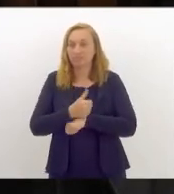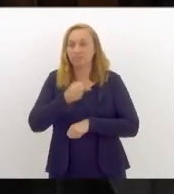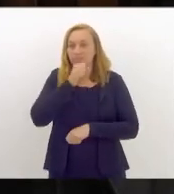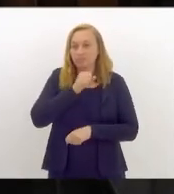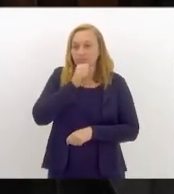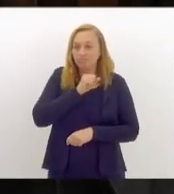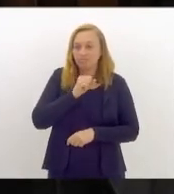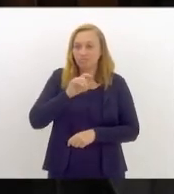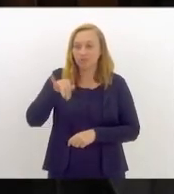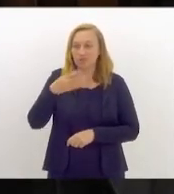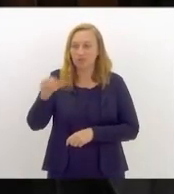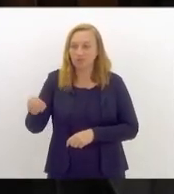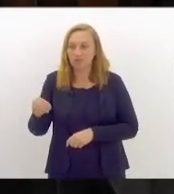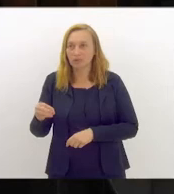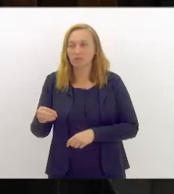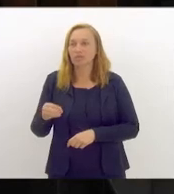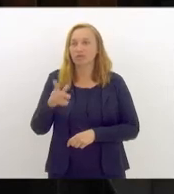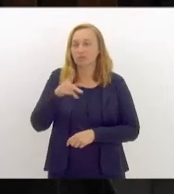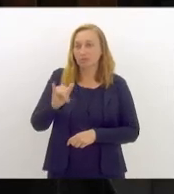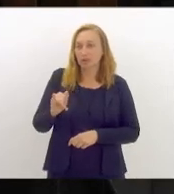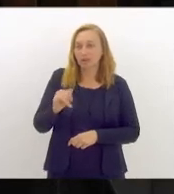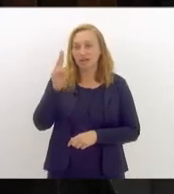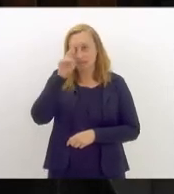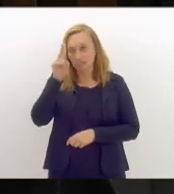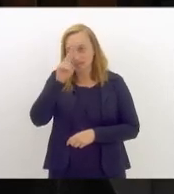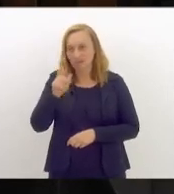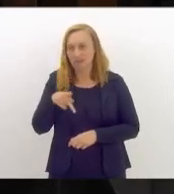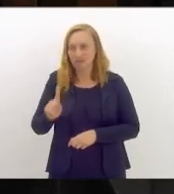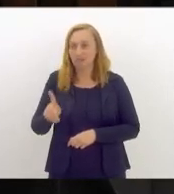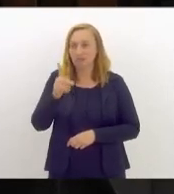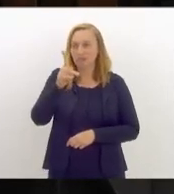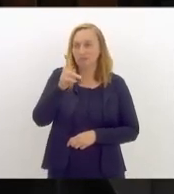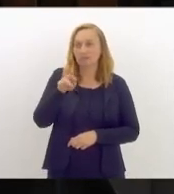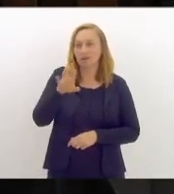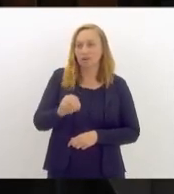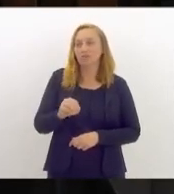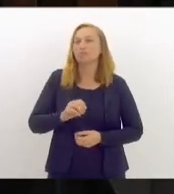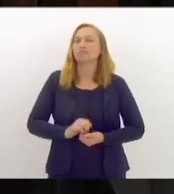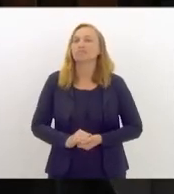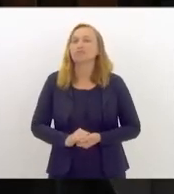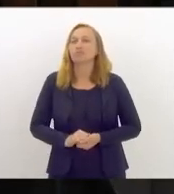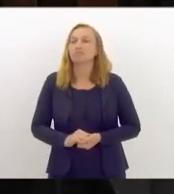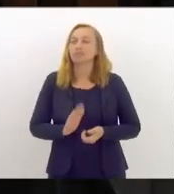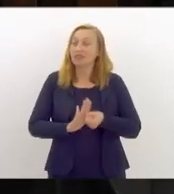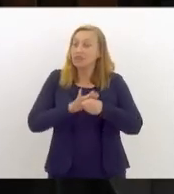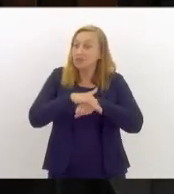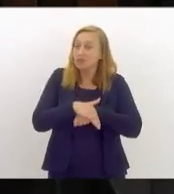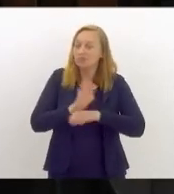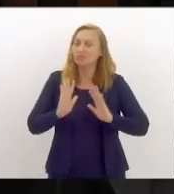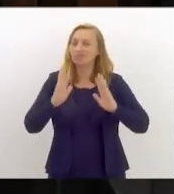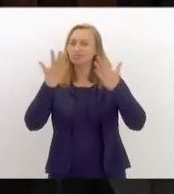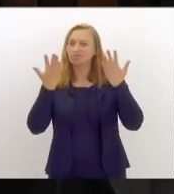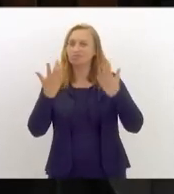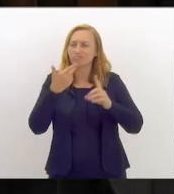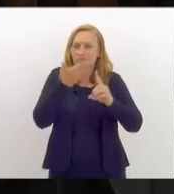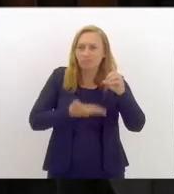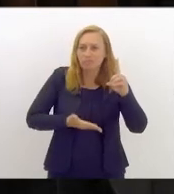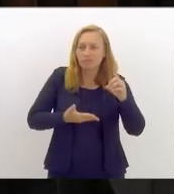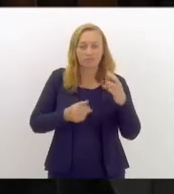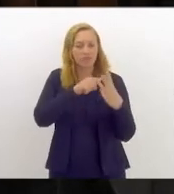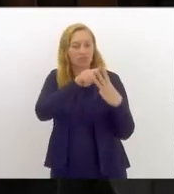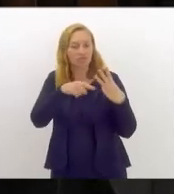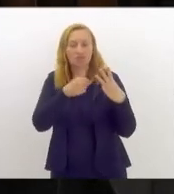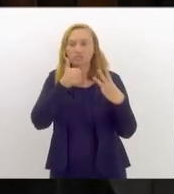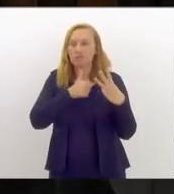Doutor Salim Salomão e meu amado e sempre lembrado pai Paulo César Salomão nesta noite Festiva a homenagem é para